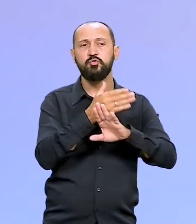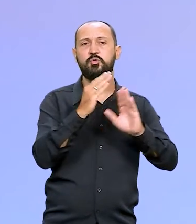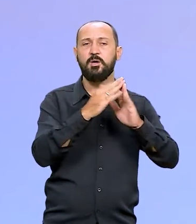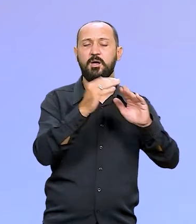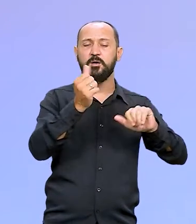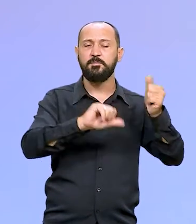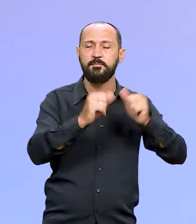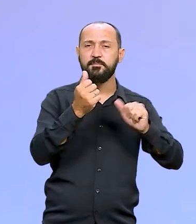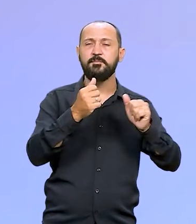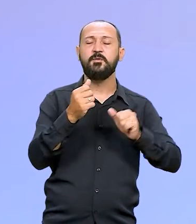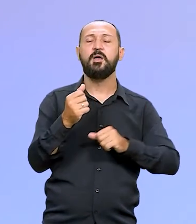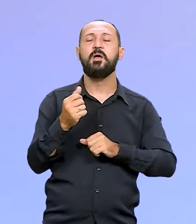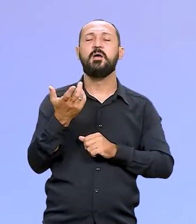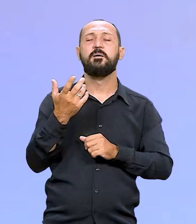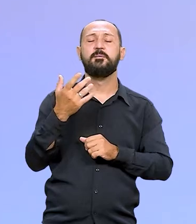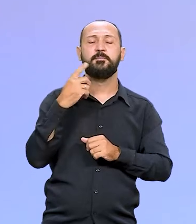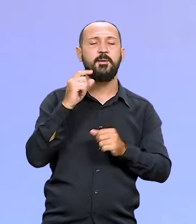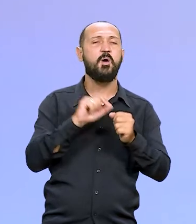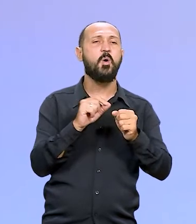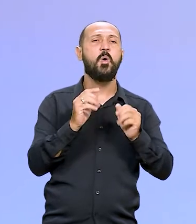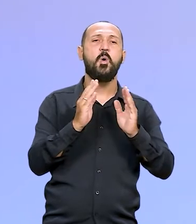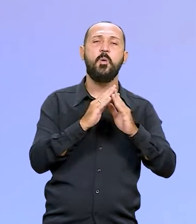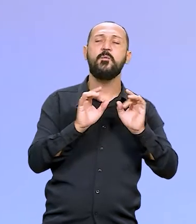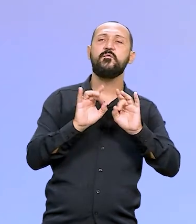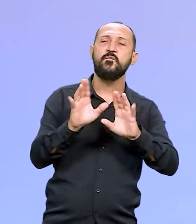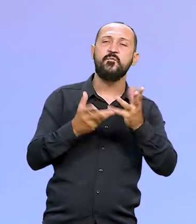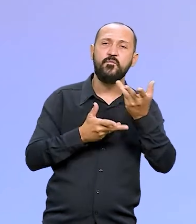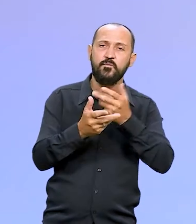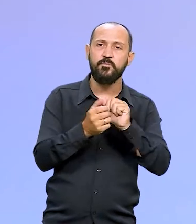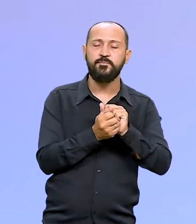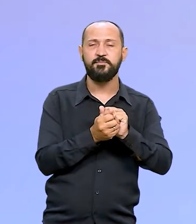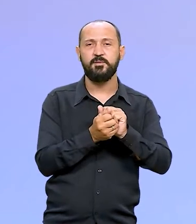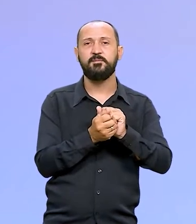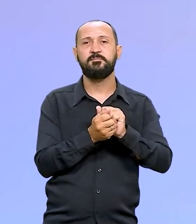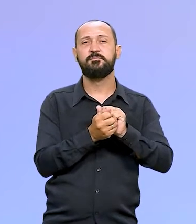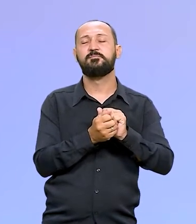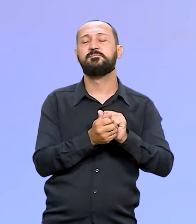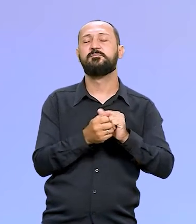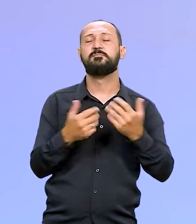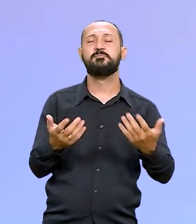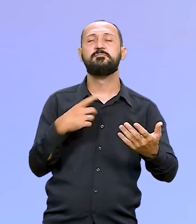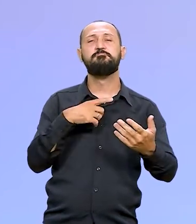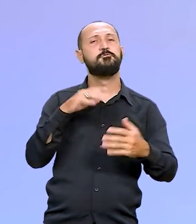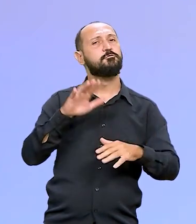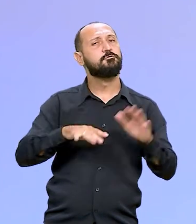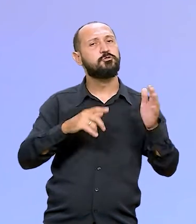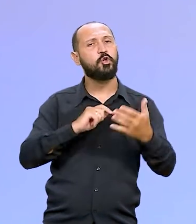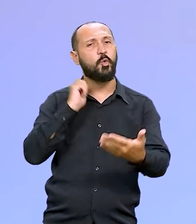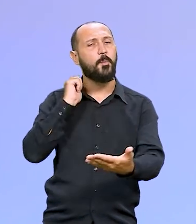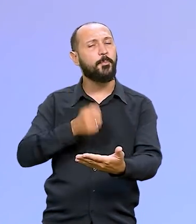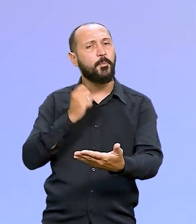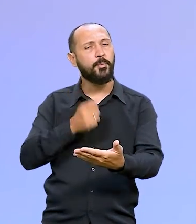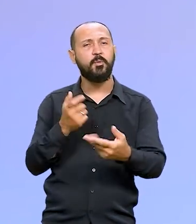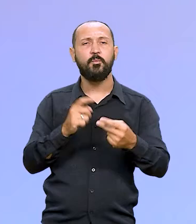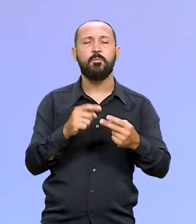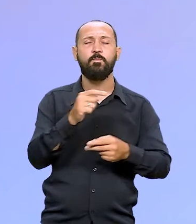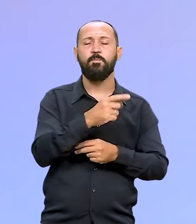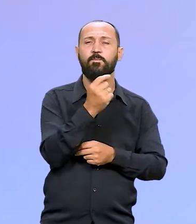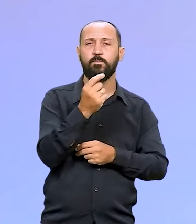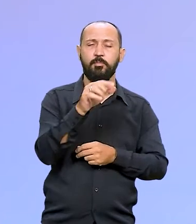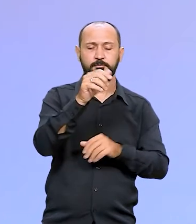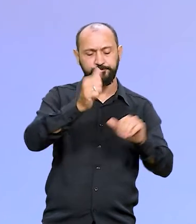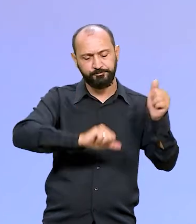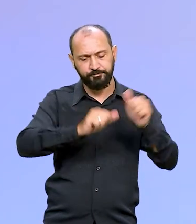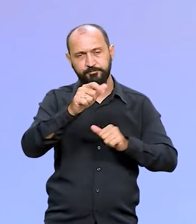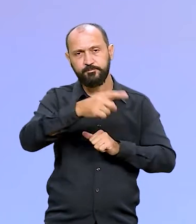avalia o seu imóvel para fins de tributação em caso de compra e venda, transmissão inter vivos. E aí, em razão disso, numa eventual leilão, digamos assim,